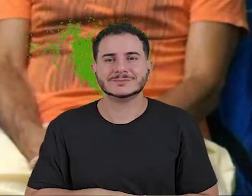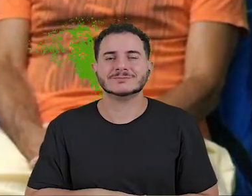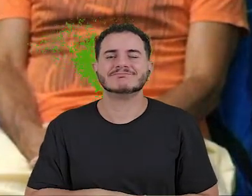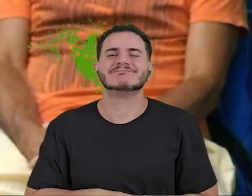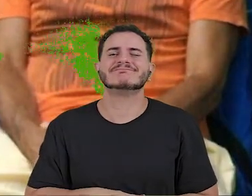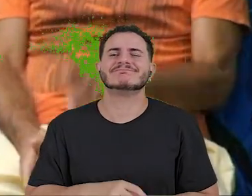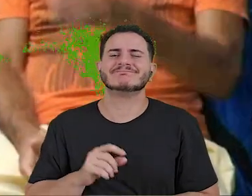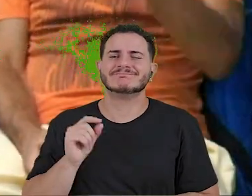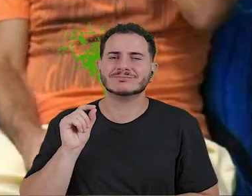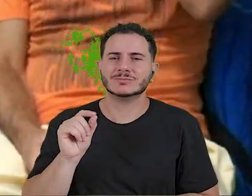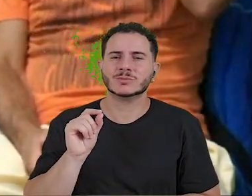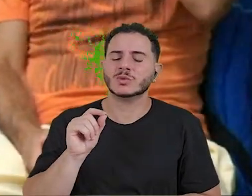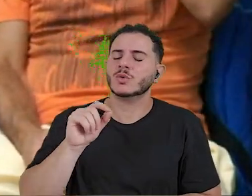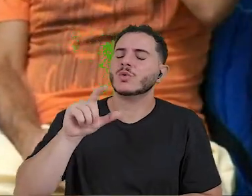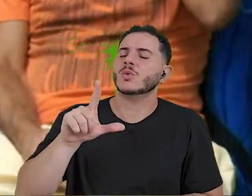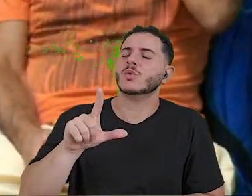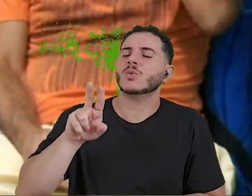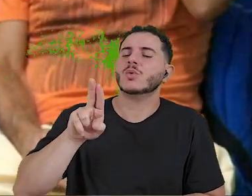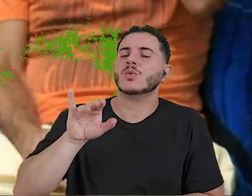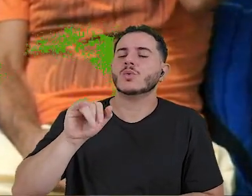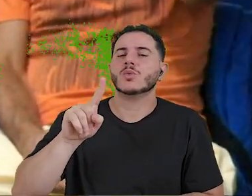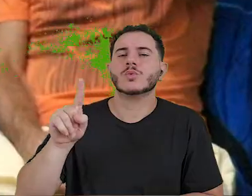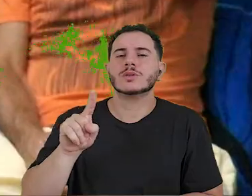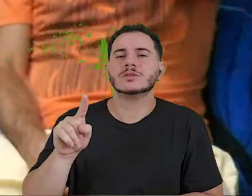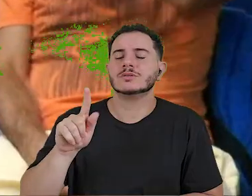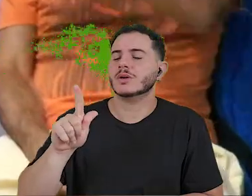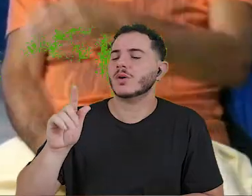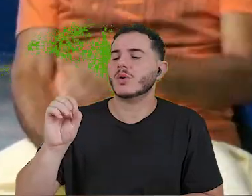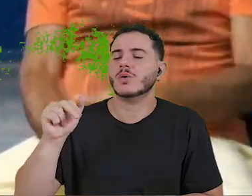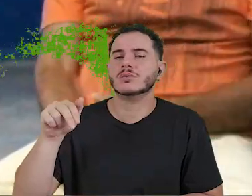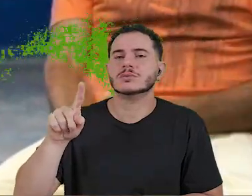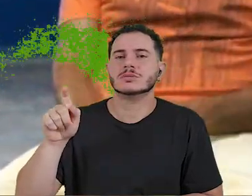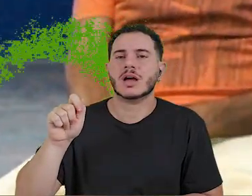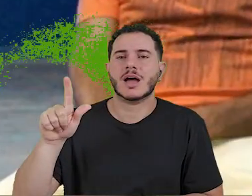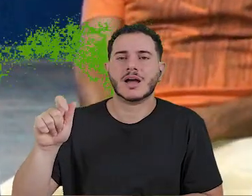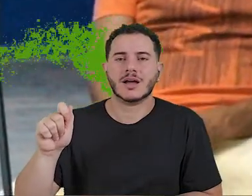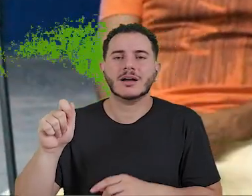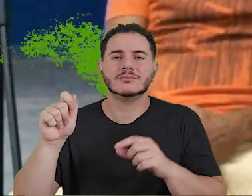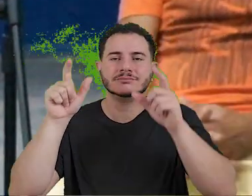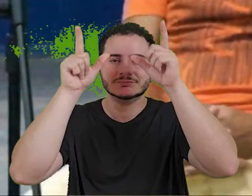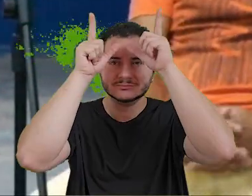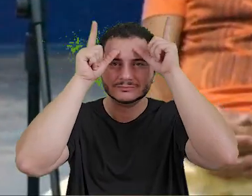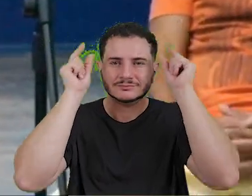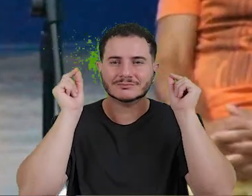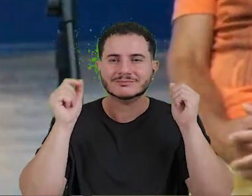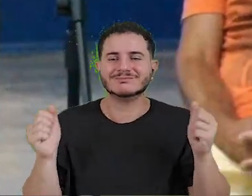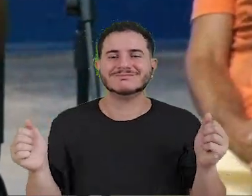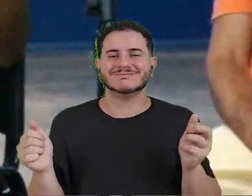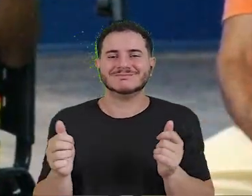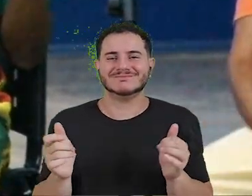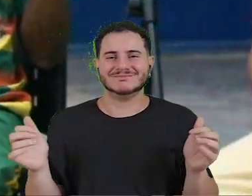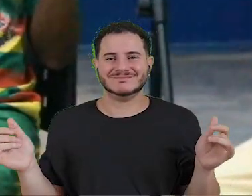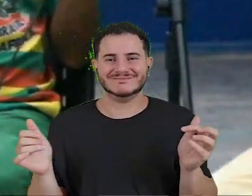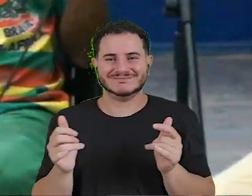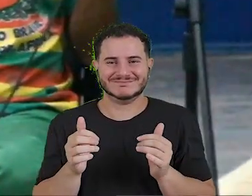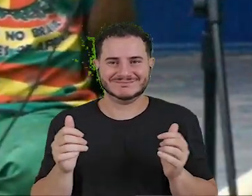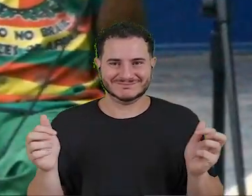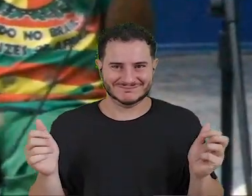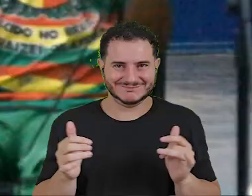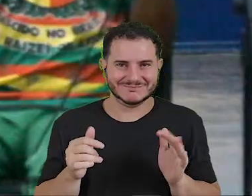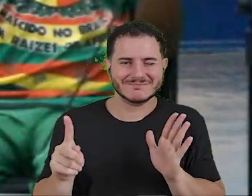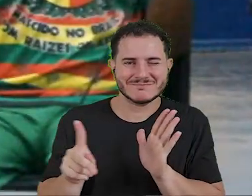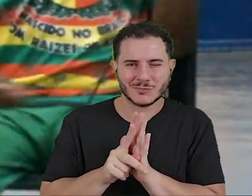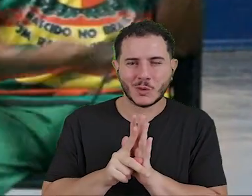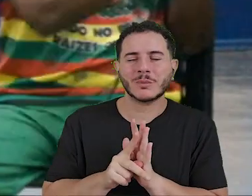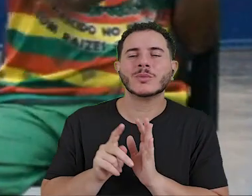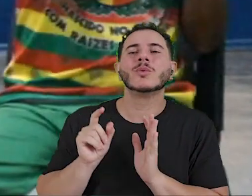O velho Luiz Gonzaga já dizia, uma carreira de neguinho, 120, para que tanto